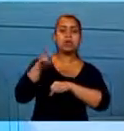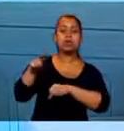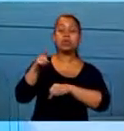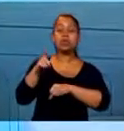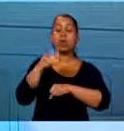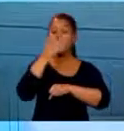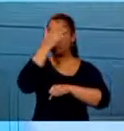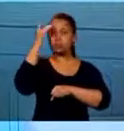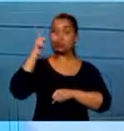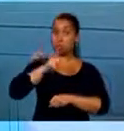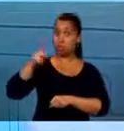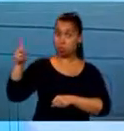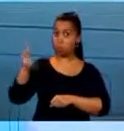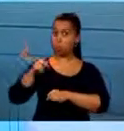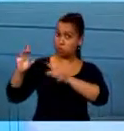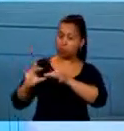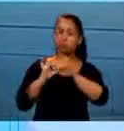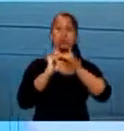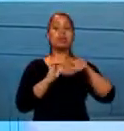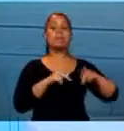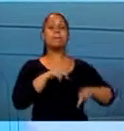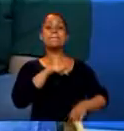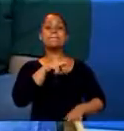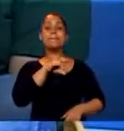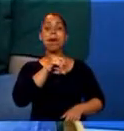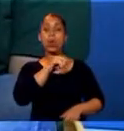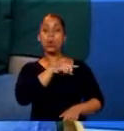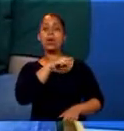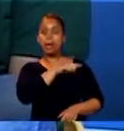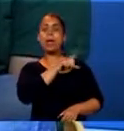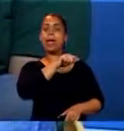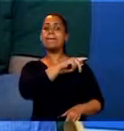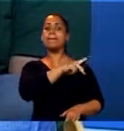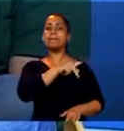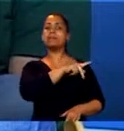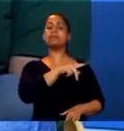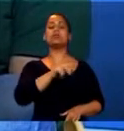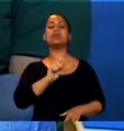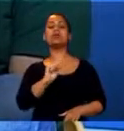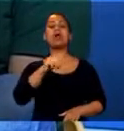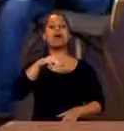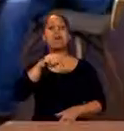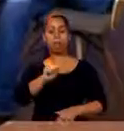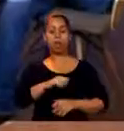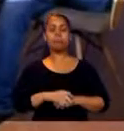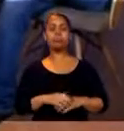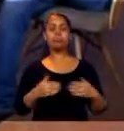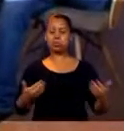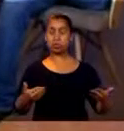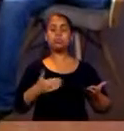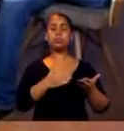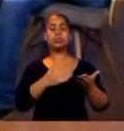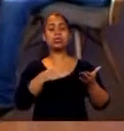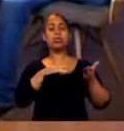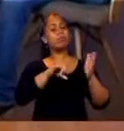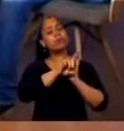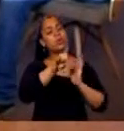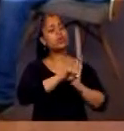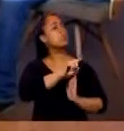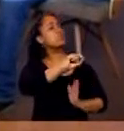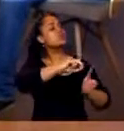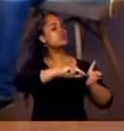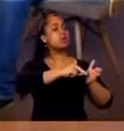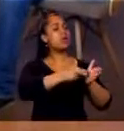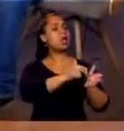associado, professor, e também com o Paulo César de Jesus, que é o presidente da AMA. Paulo, eu já começo te perguntando o que é a